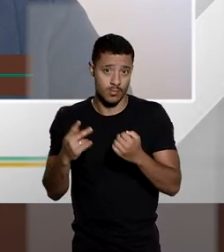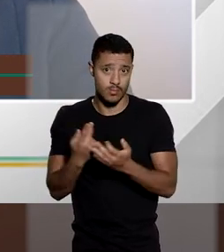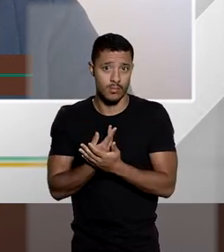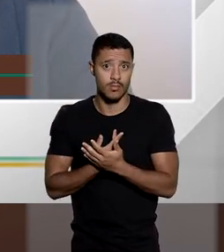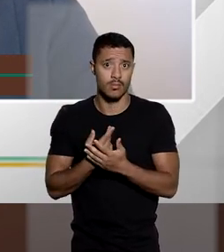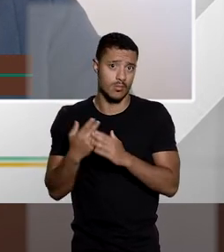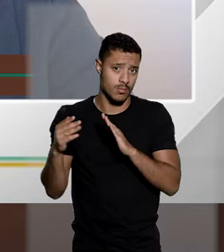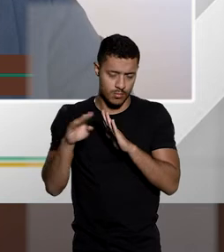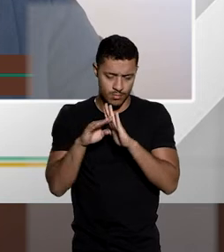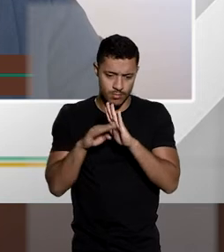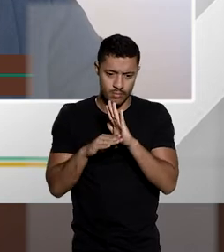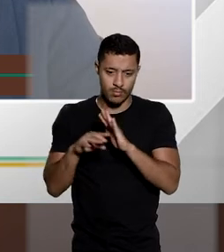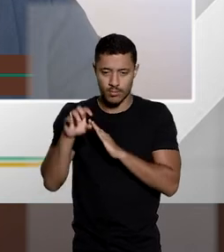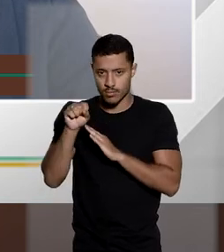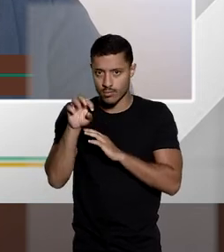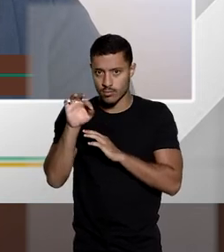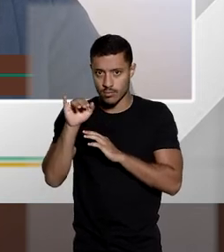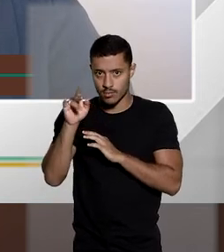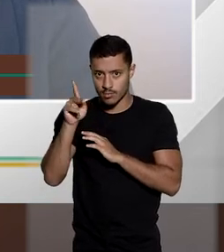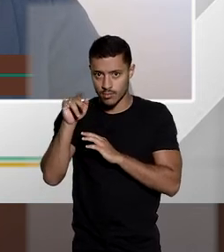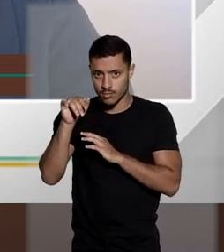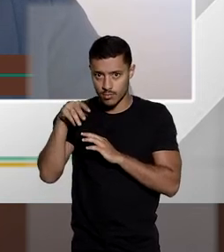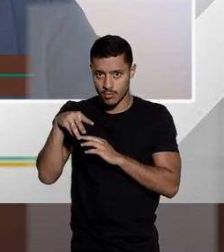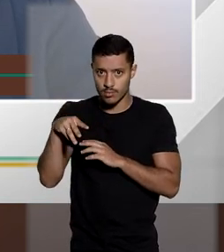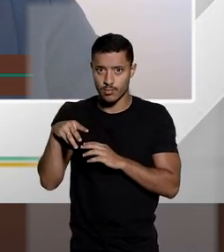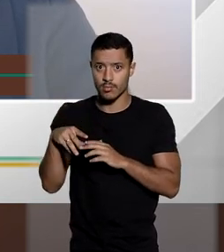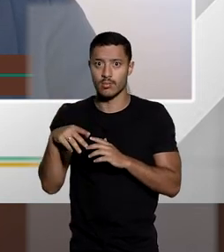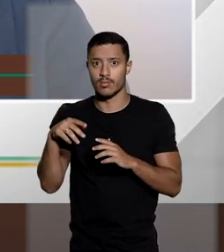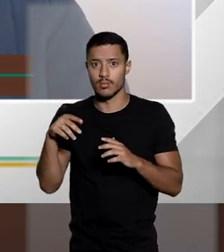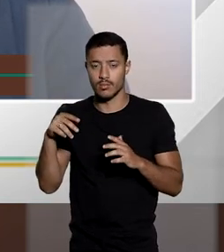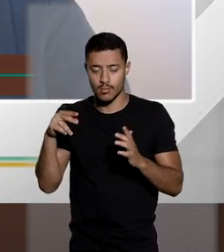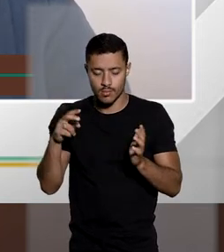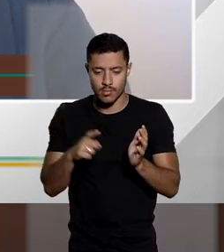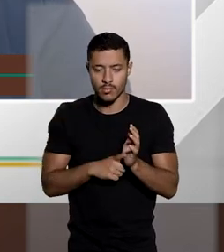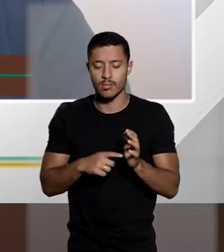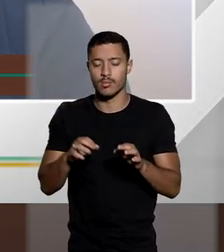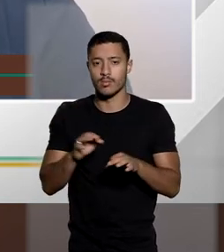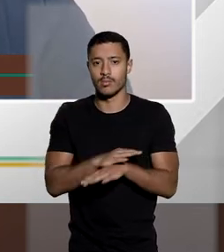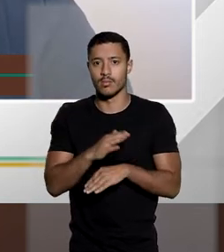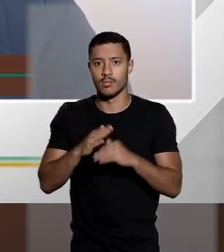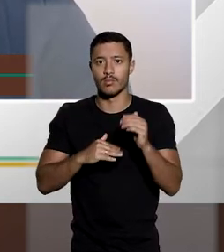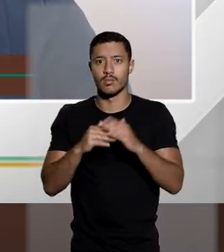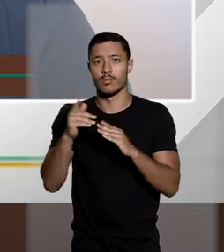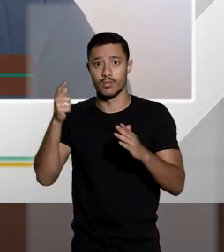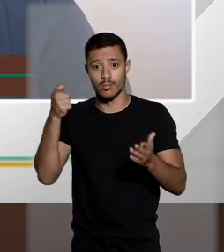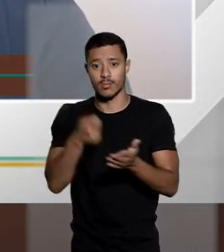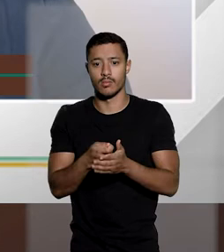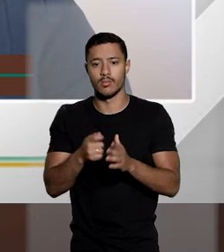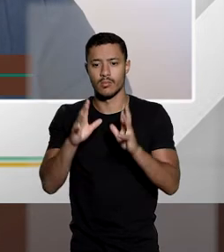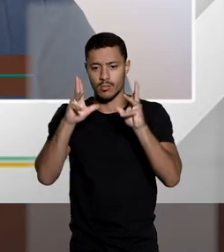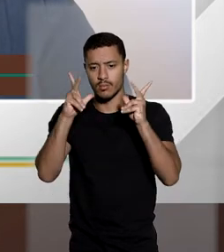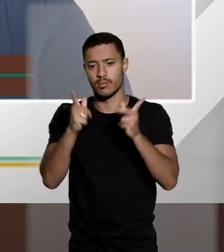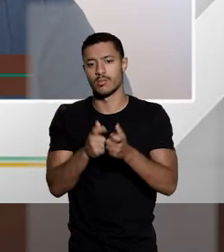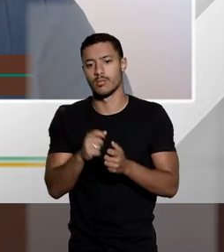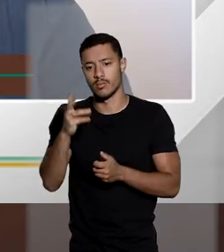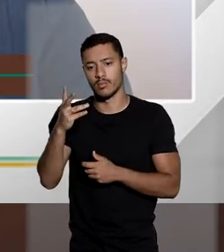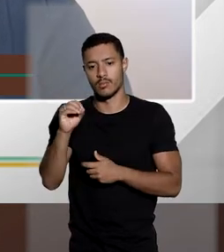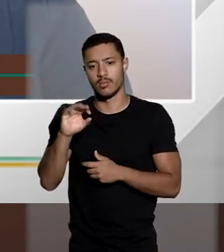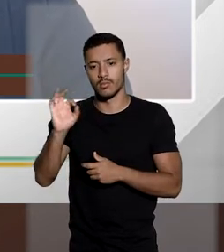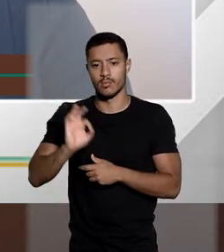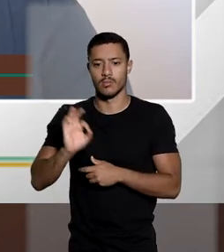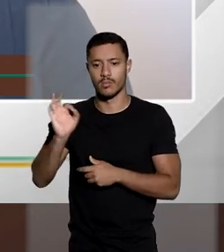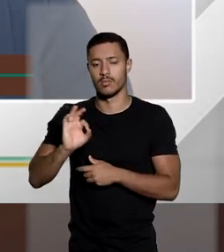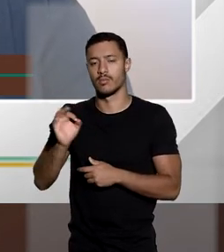com cláusula step-in, né, que se pisa dentro da obra e finaliza a obra ou paga o valor da apólice de até